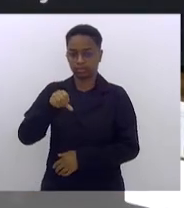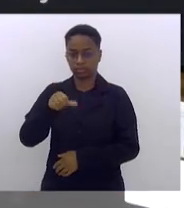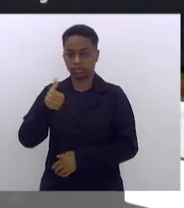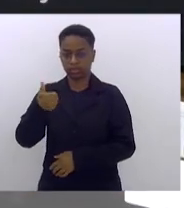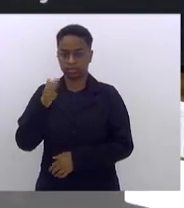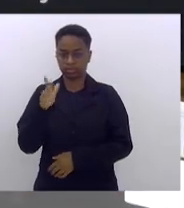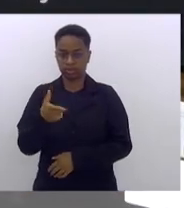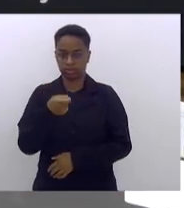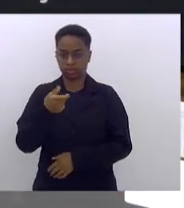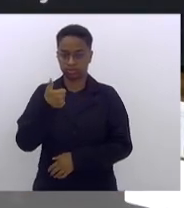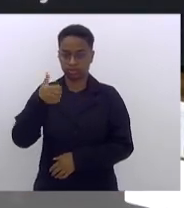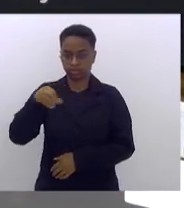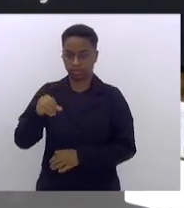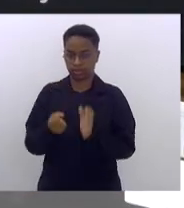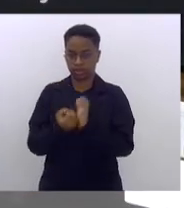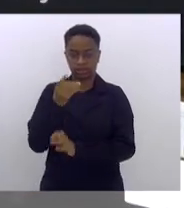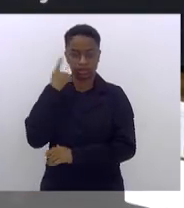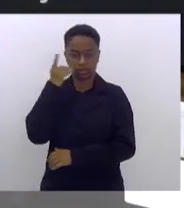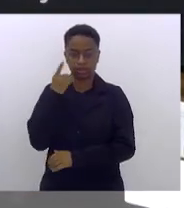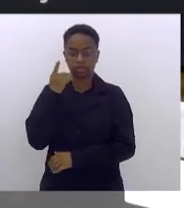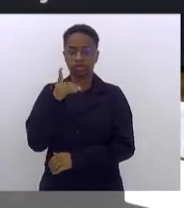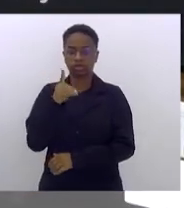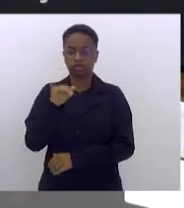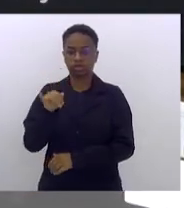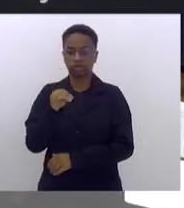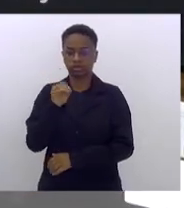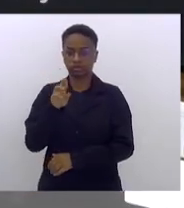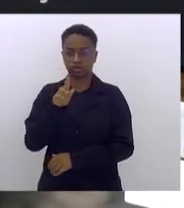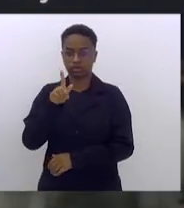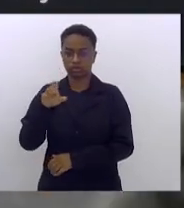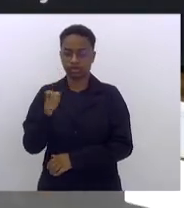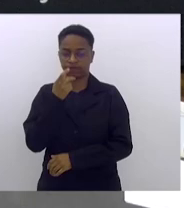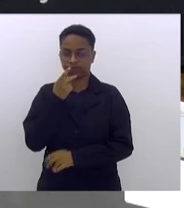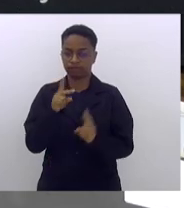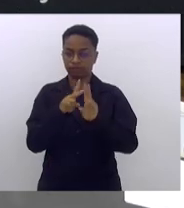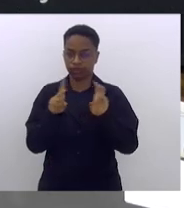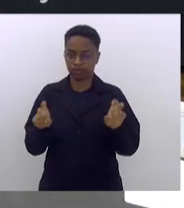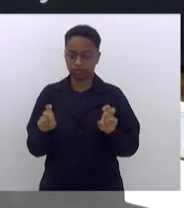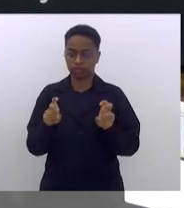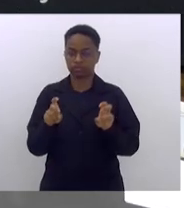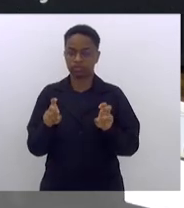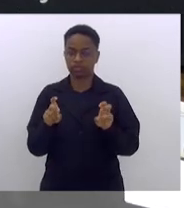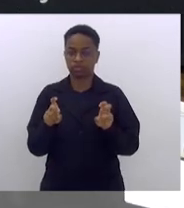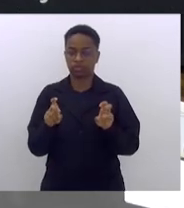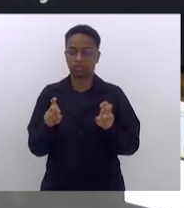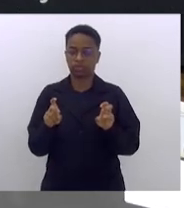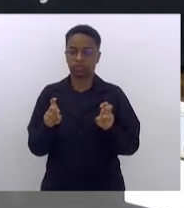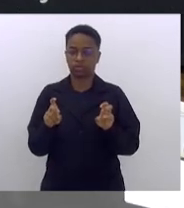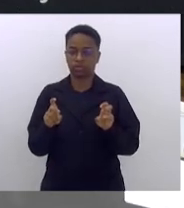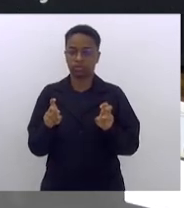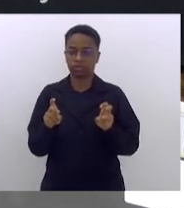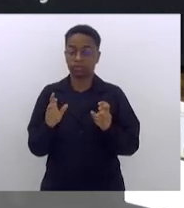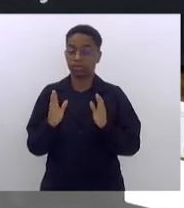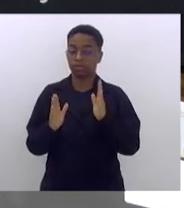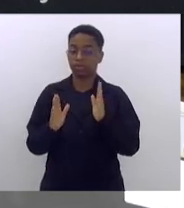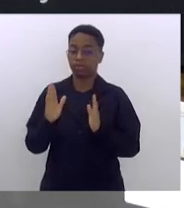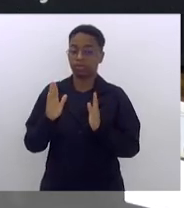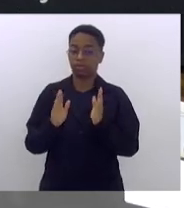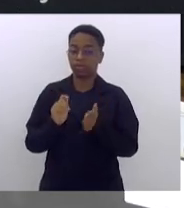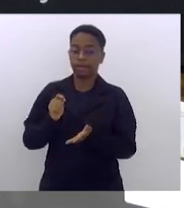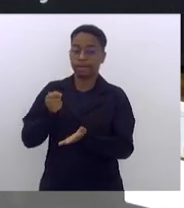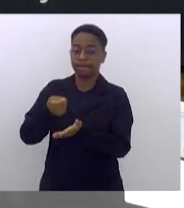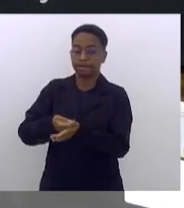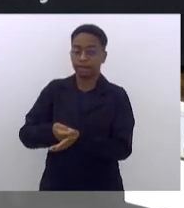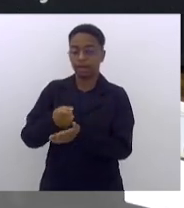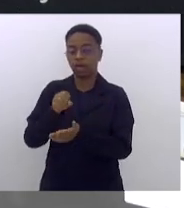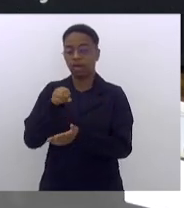de 2019, de autoria do deputado Jorge Felipe Neto, que dispõe sobre a recuperação ou ressarcimento dos danos